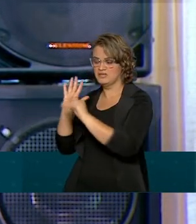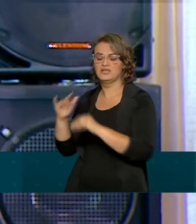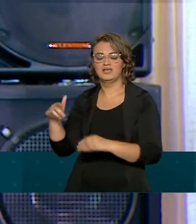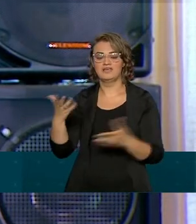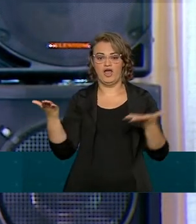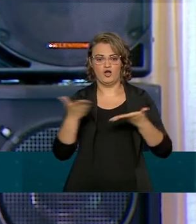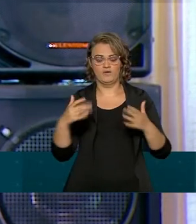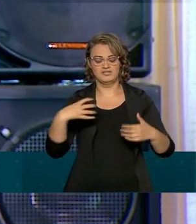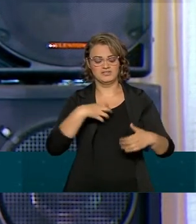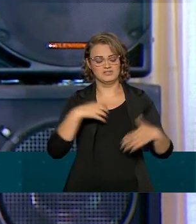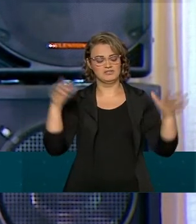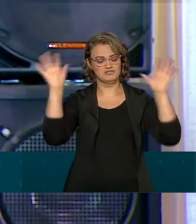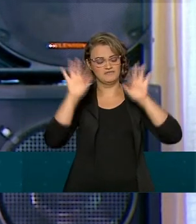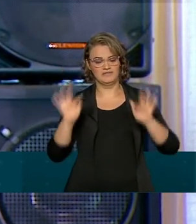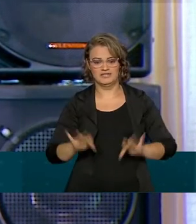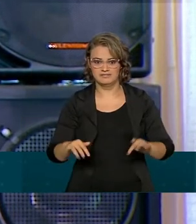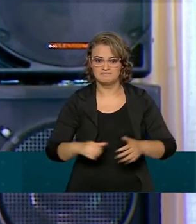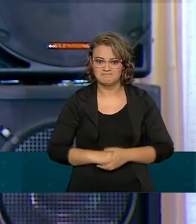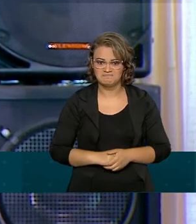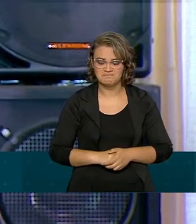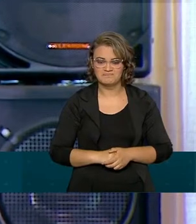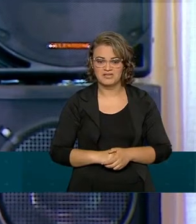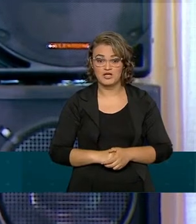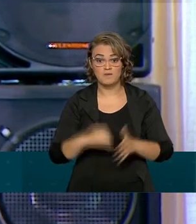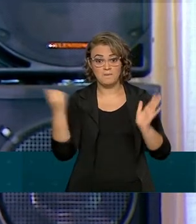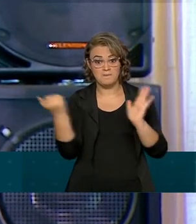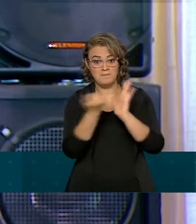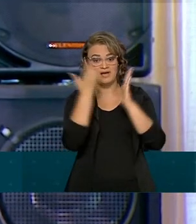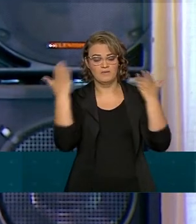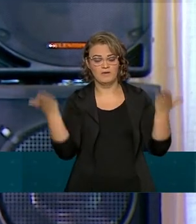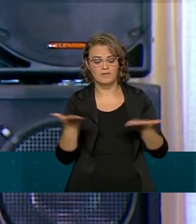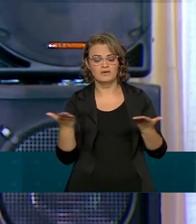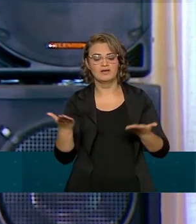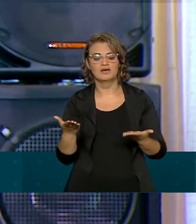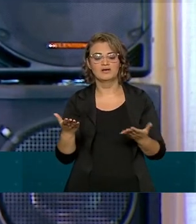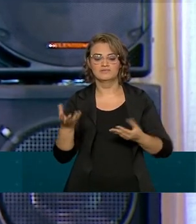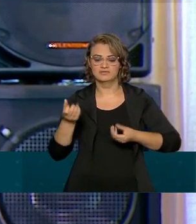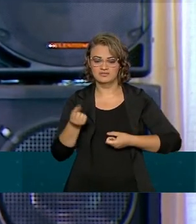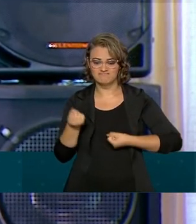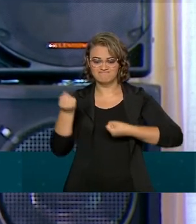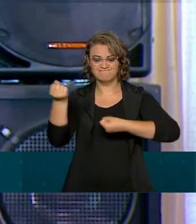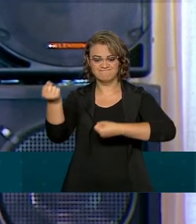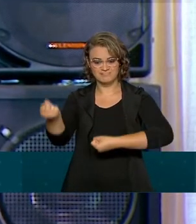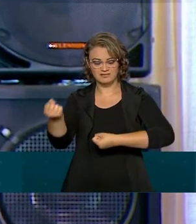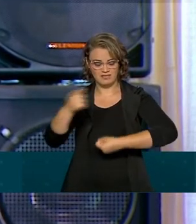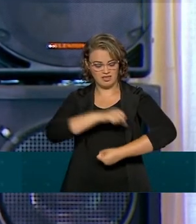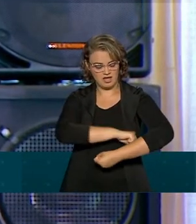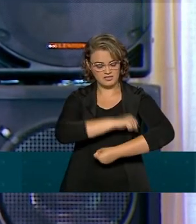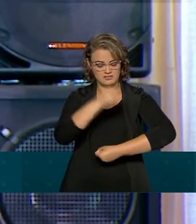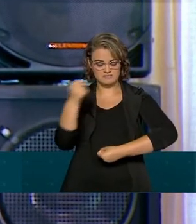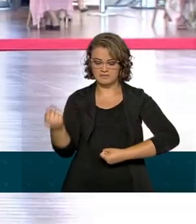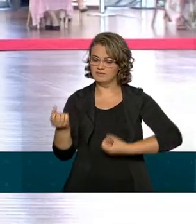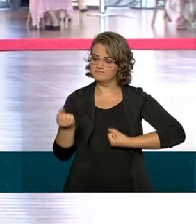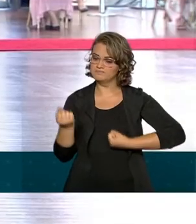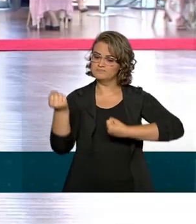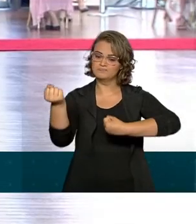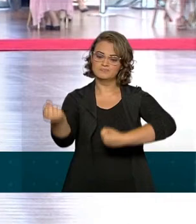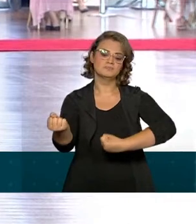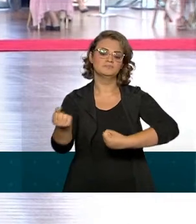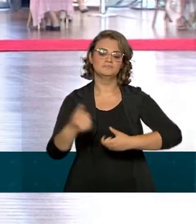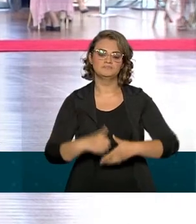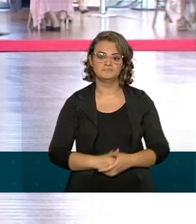todos nós tô marcando este momento os senhores recebem hoje a espada de oficial General